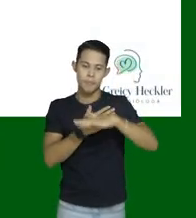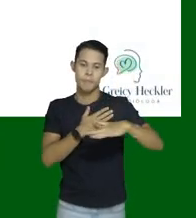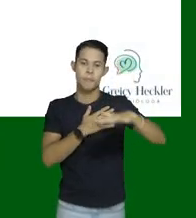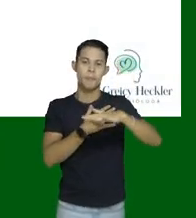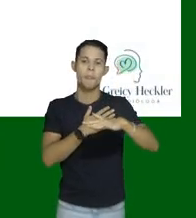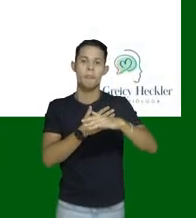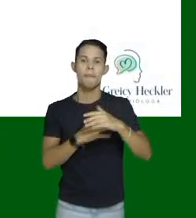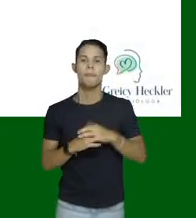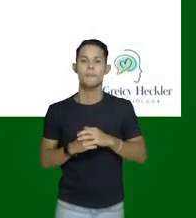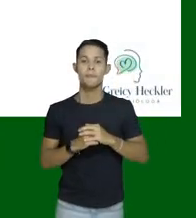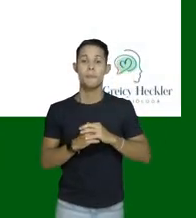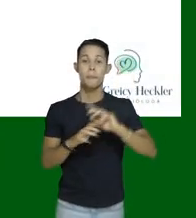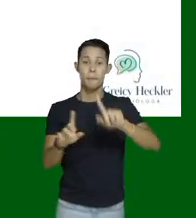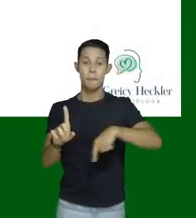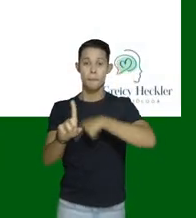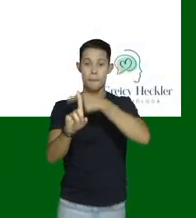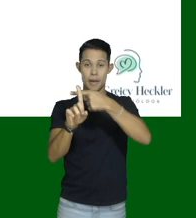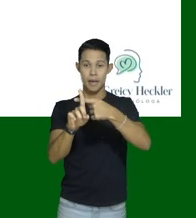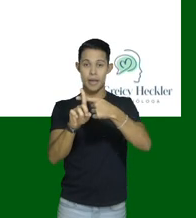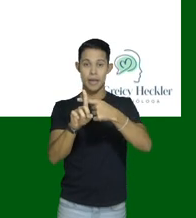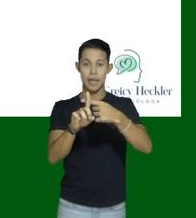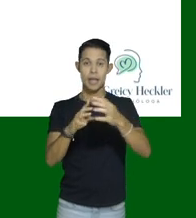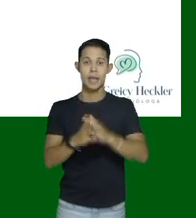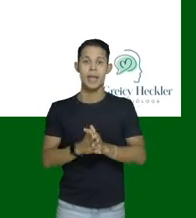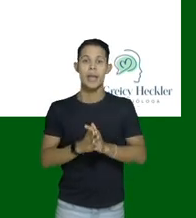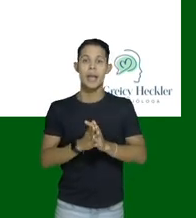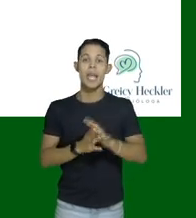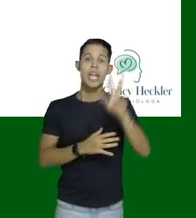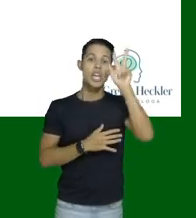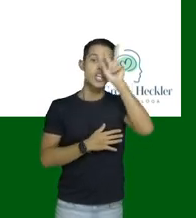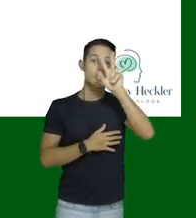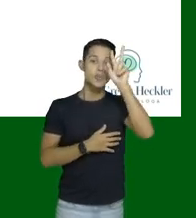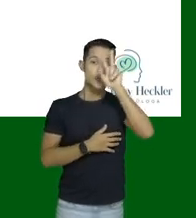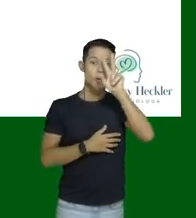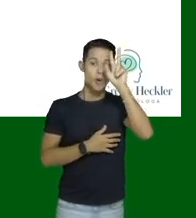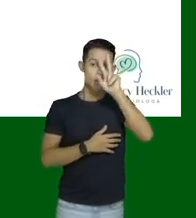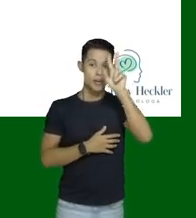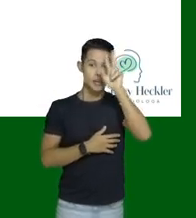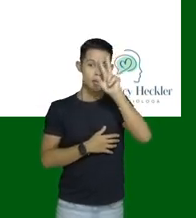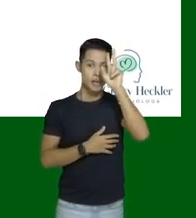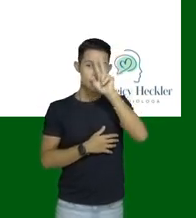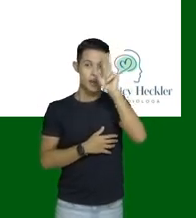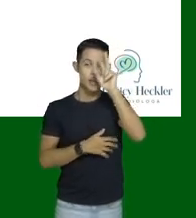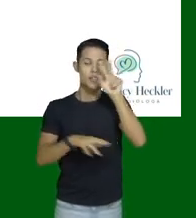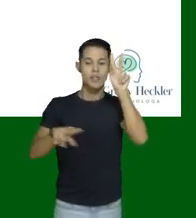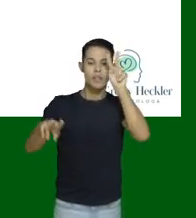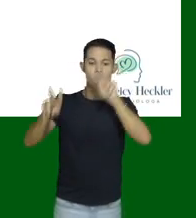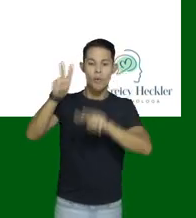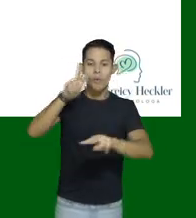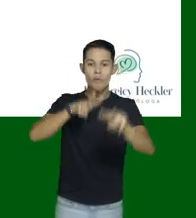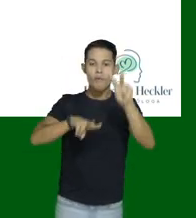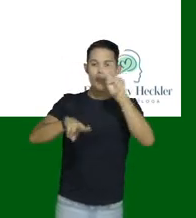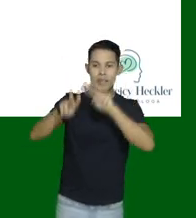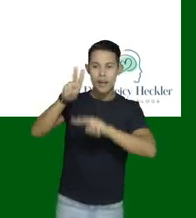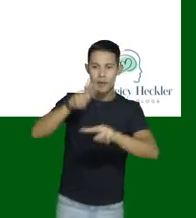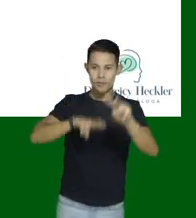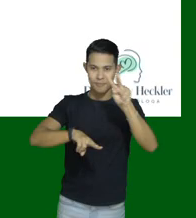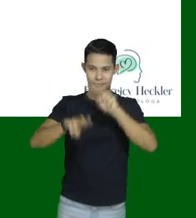oftalmológica, porque muitas vezes se avalia tudo, e eu vou falar por experiência prática. Já foi no